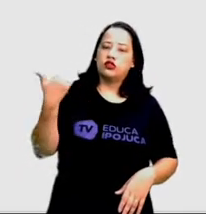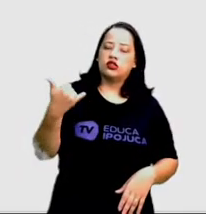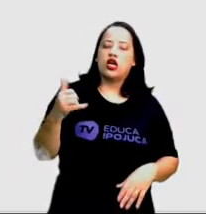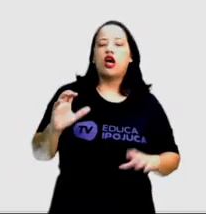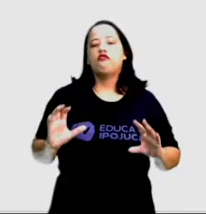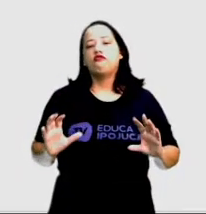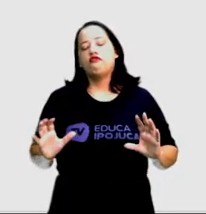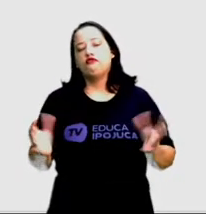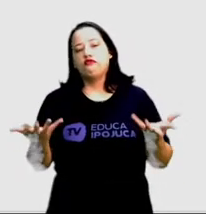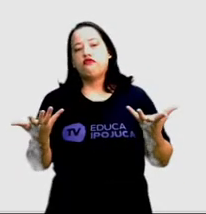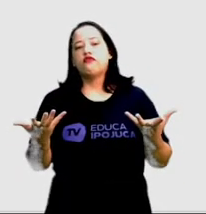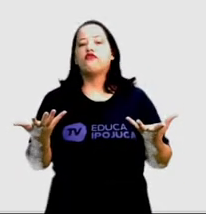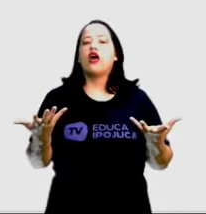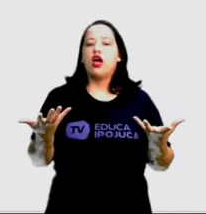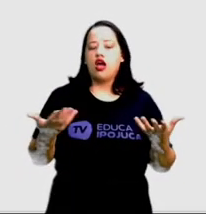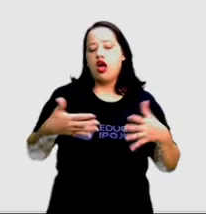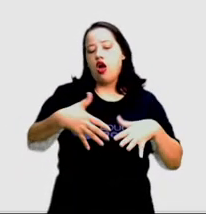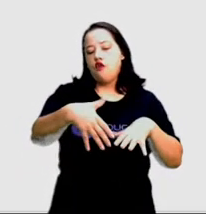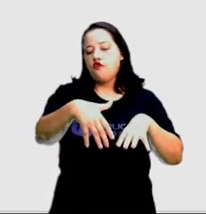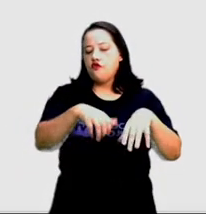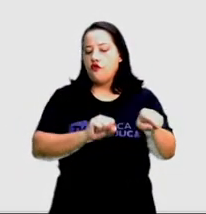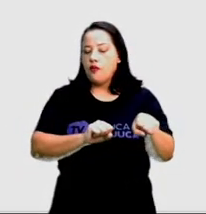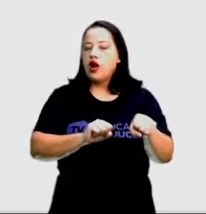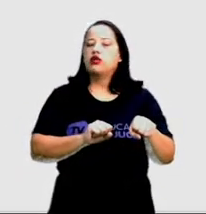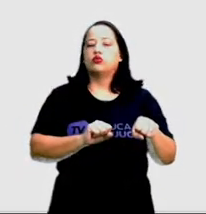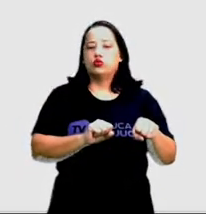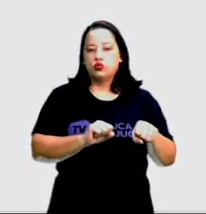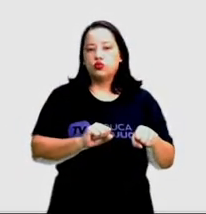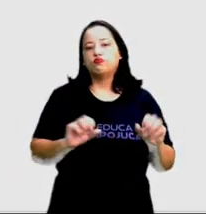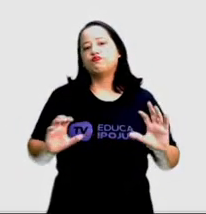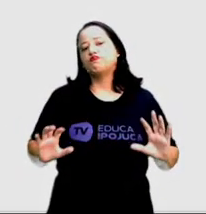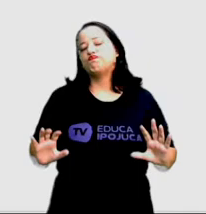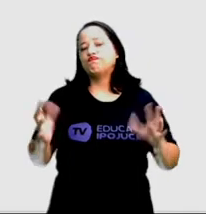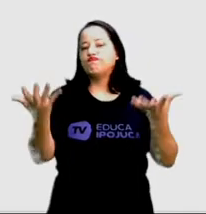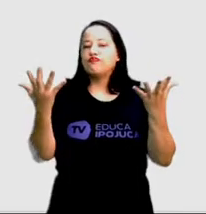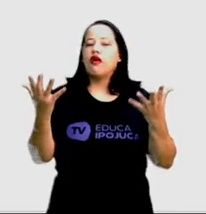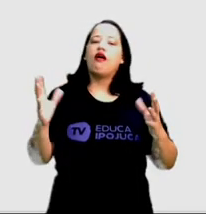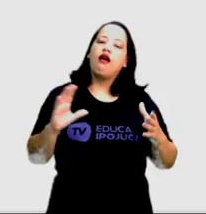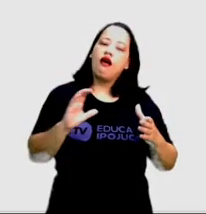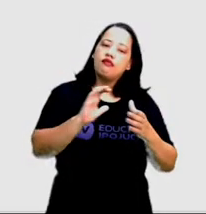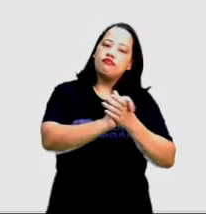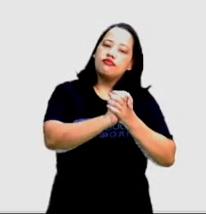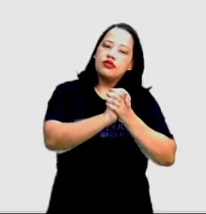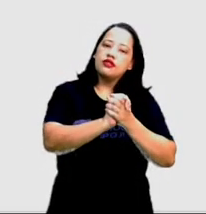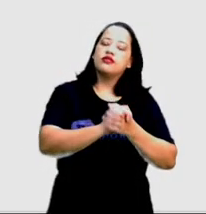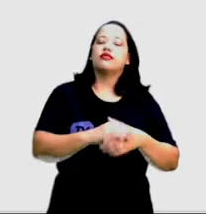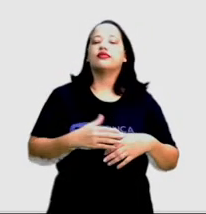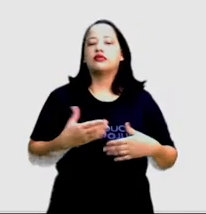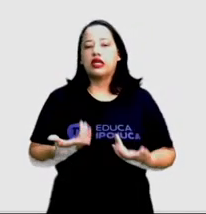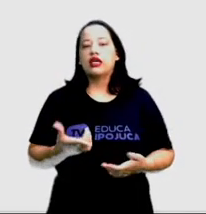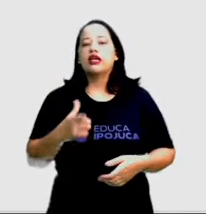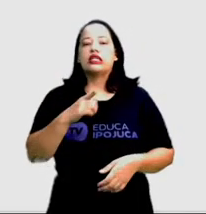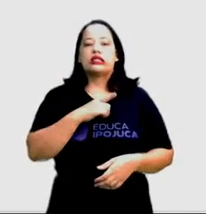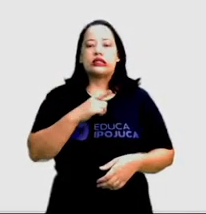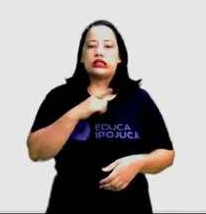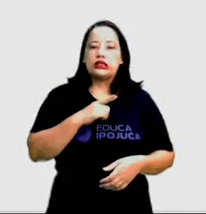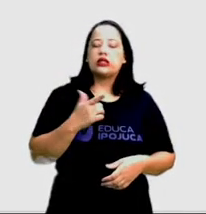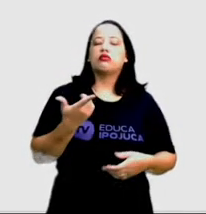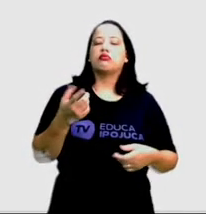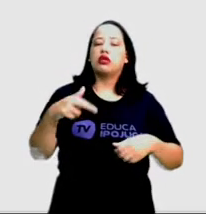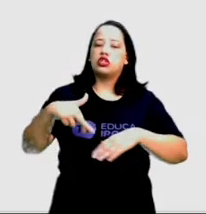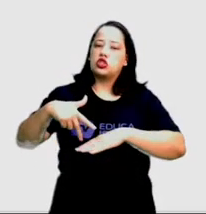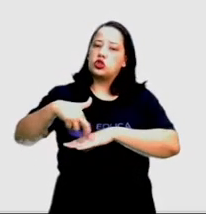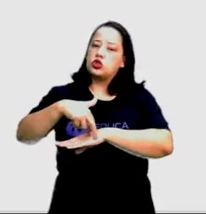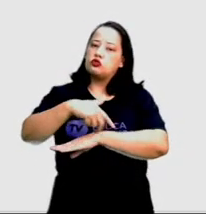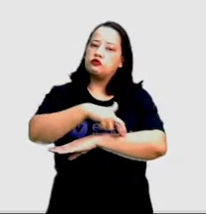para festas de formaturas, para festas de casamento. Existem convites também para